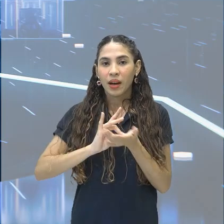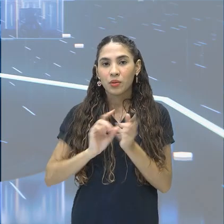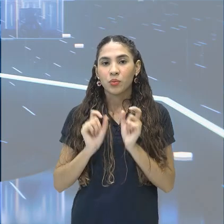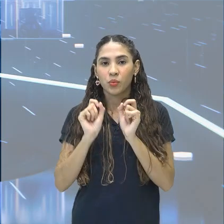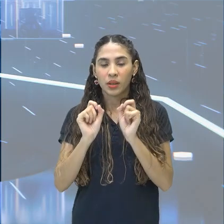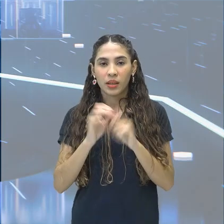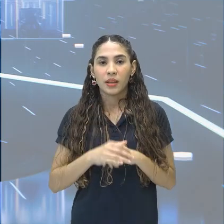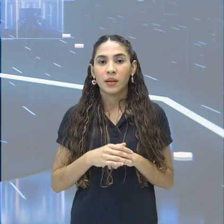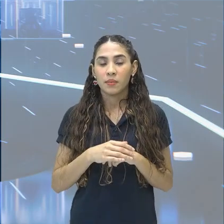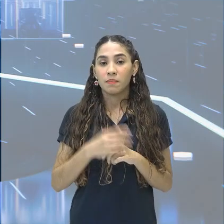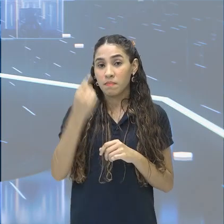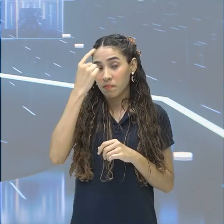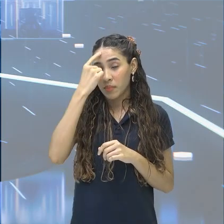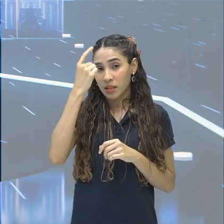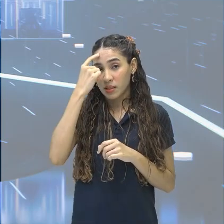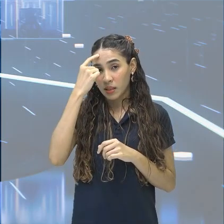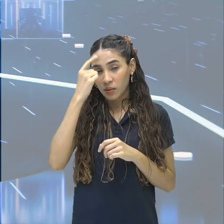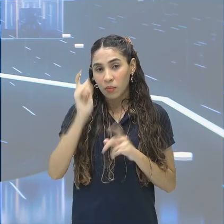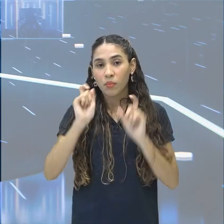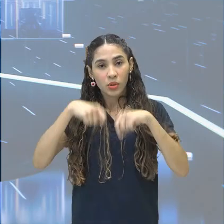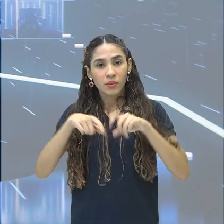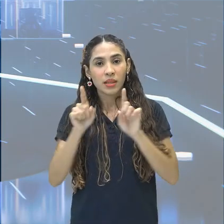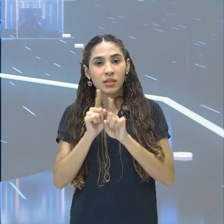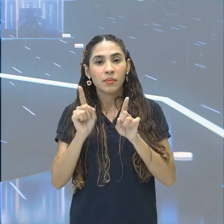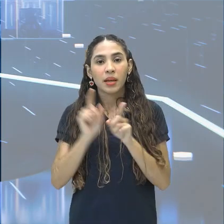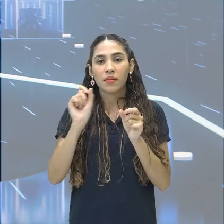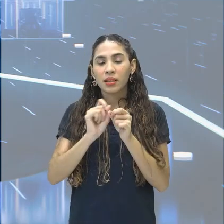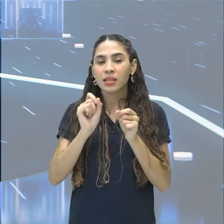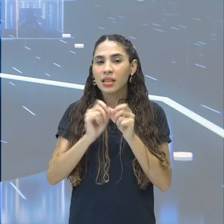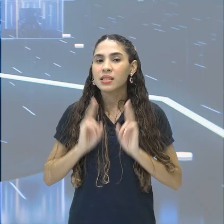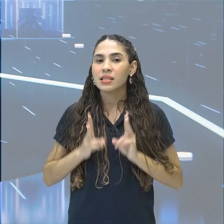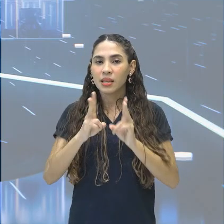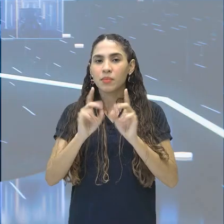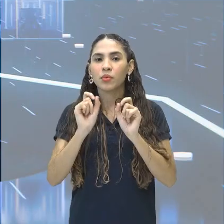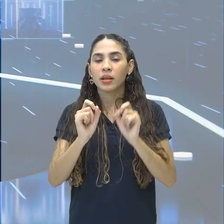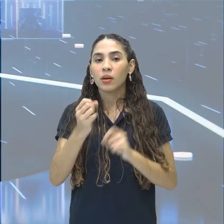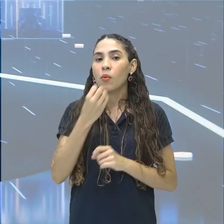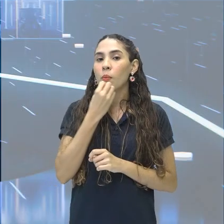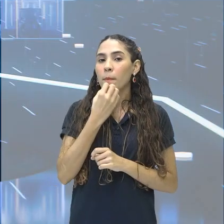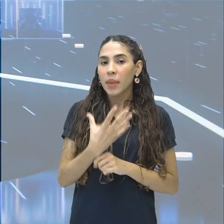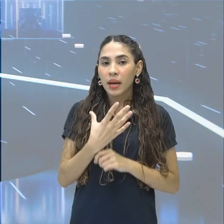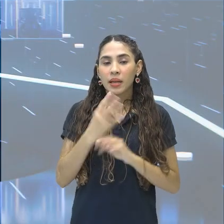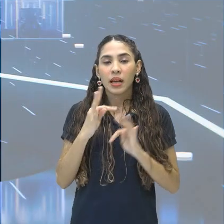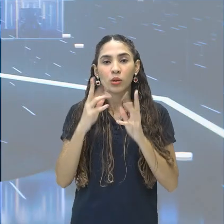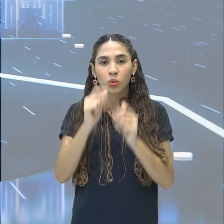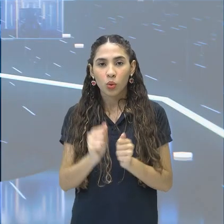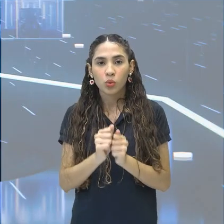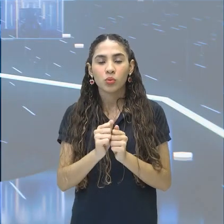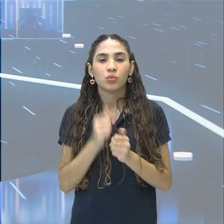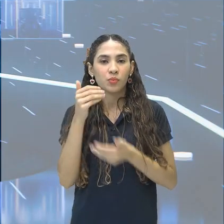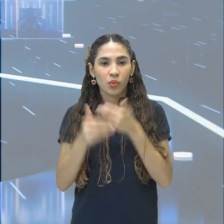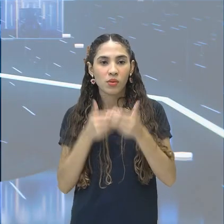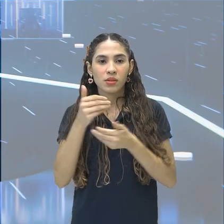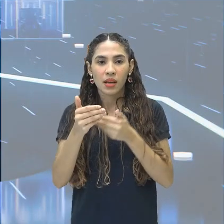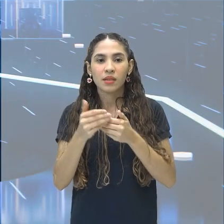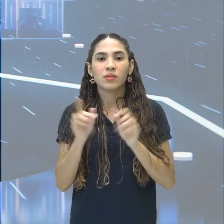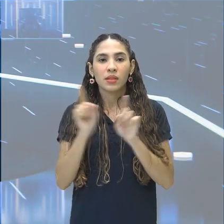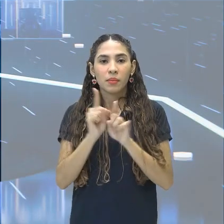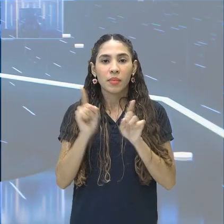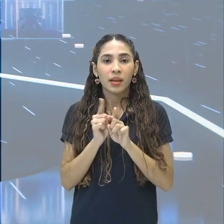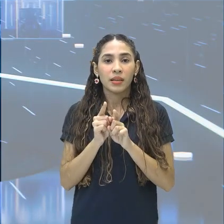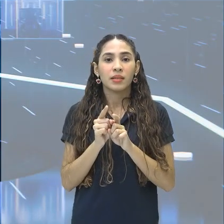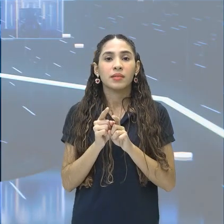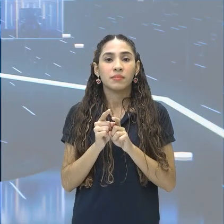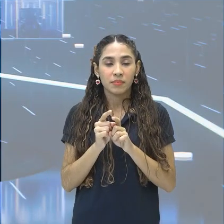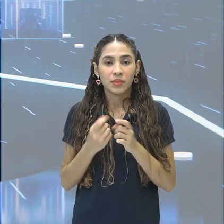né, pensando nessa possibilidade de fazer sempre a ideia do bem, como é o processo, né? O processo desse